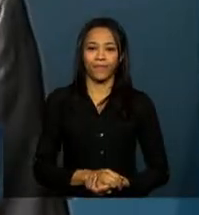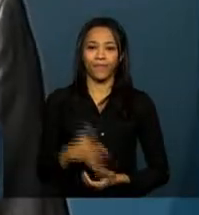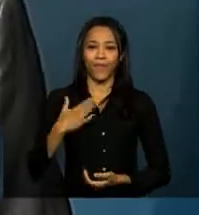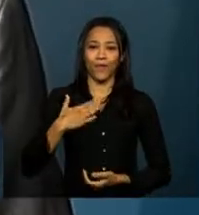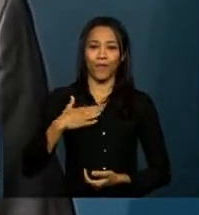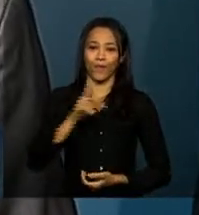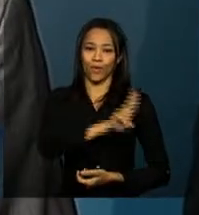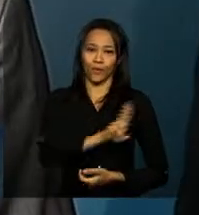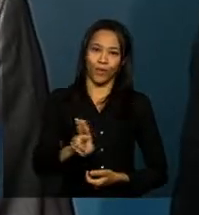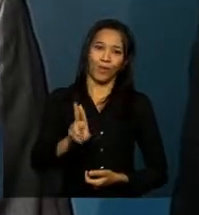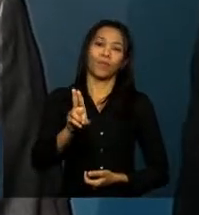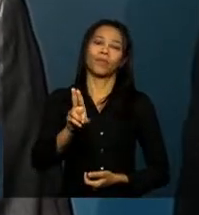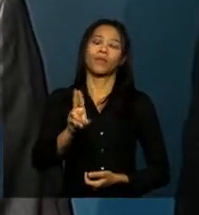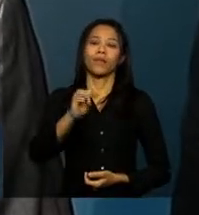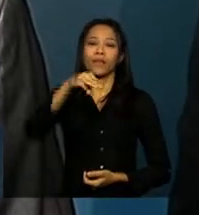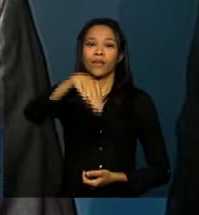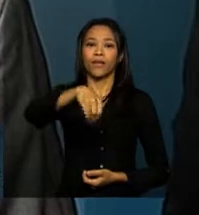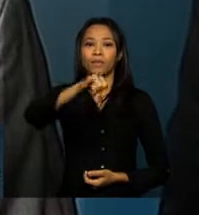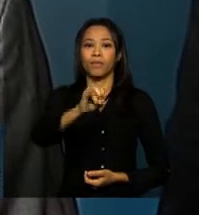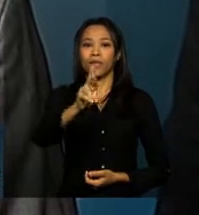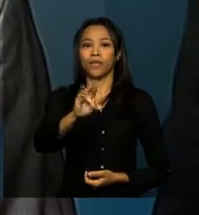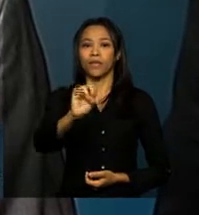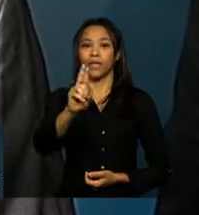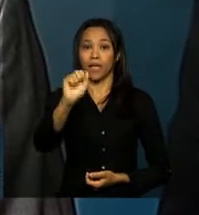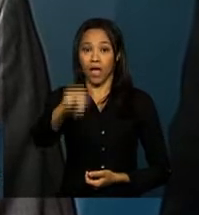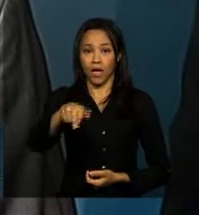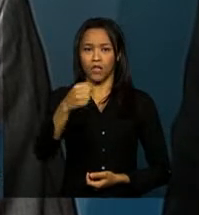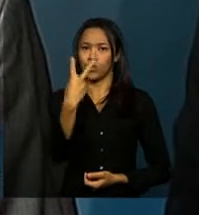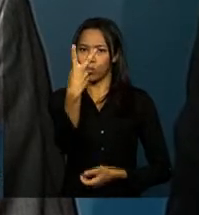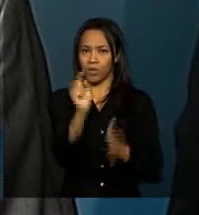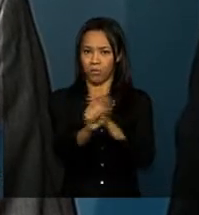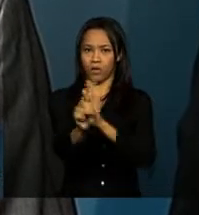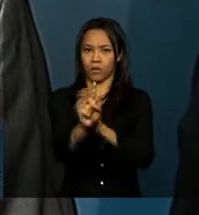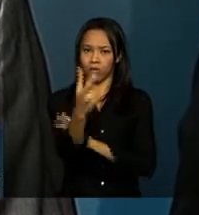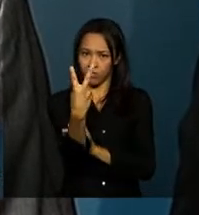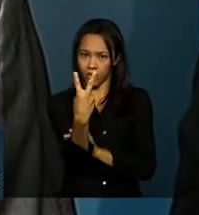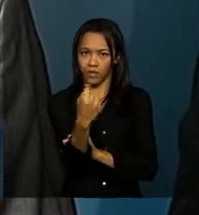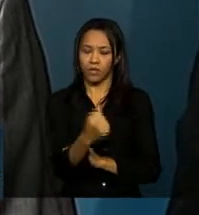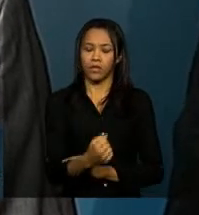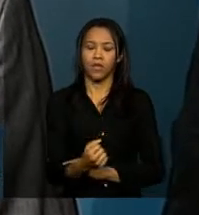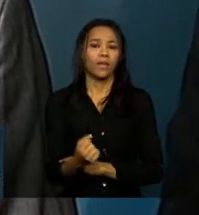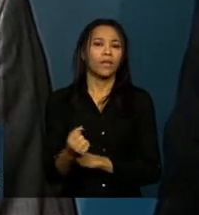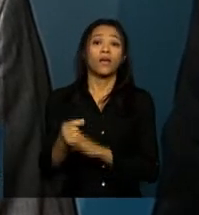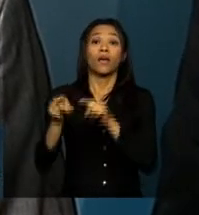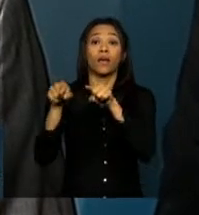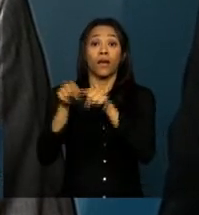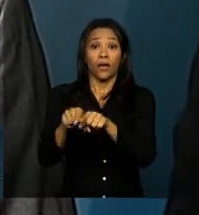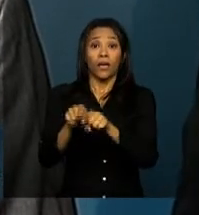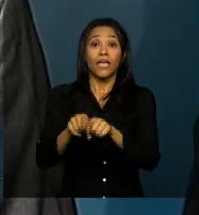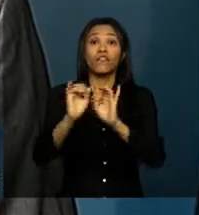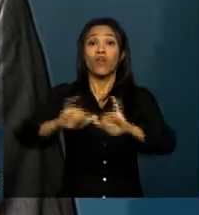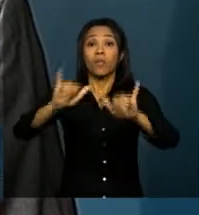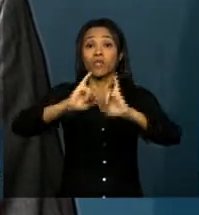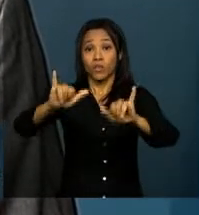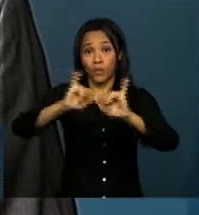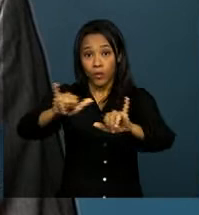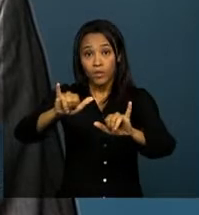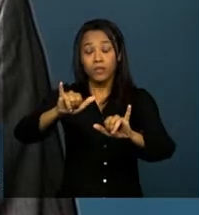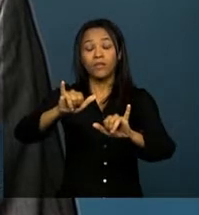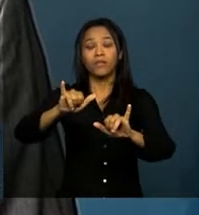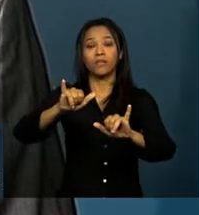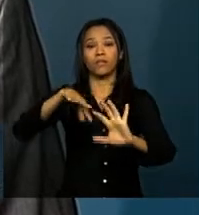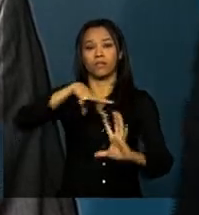Aquino, sou do jornal Telesíntese, especializada em telecom. Eu tenho duas perguntas. Em relação aos dados internacionais, que a secretária